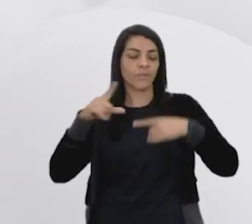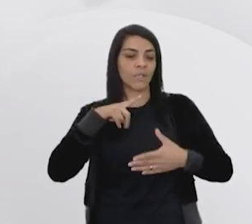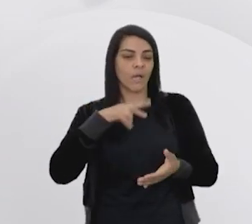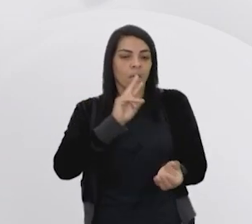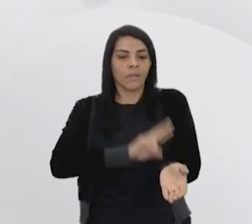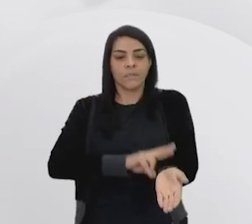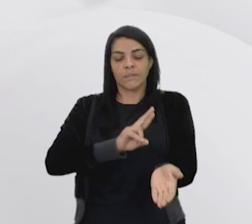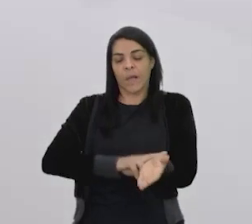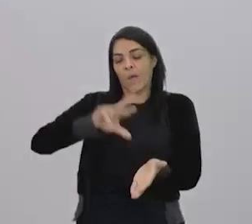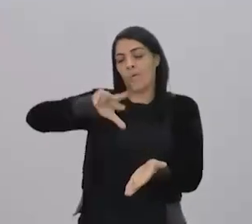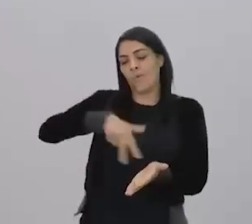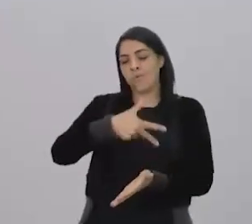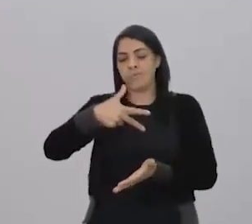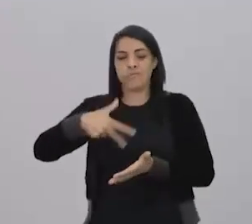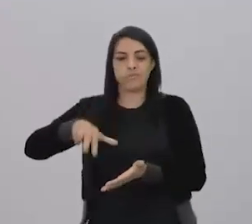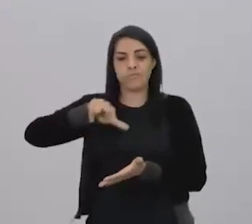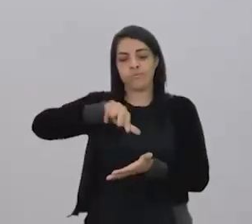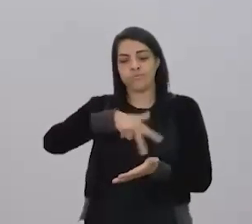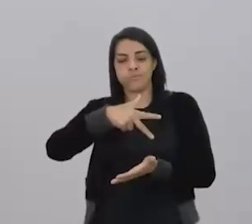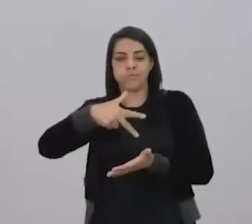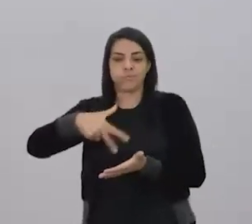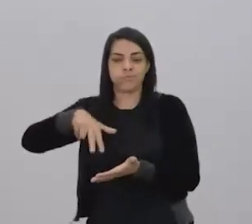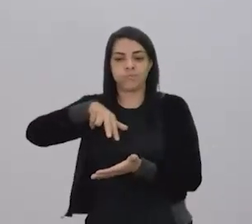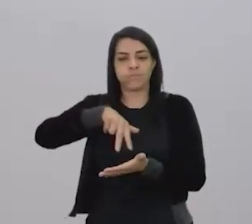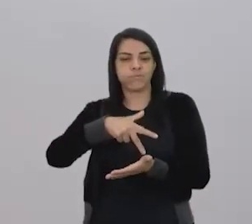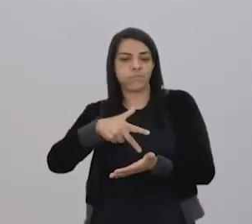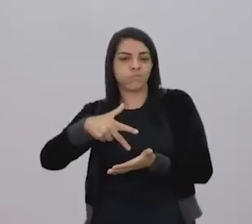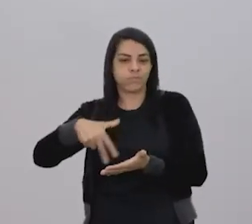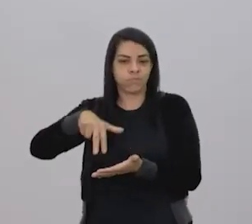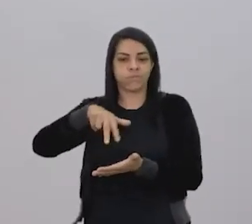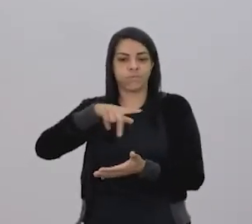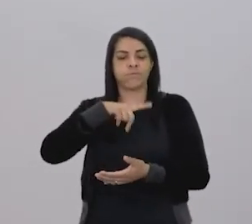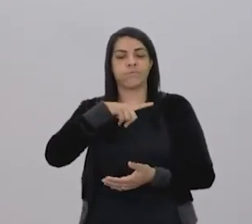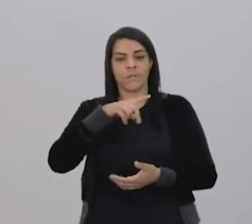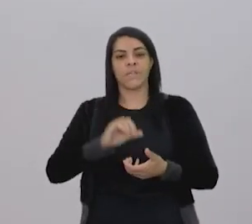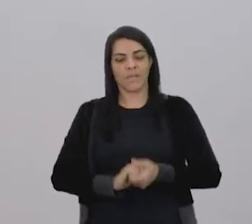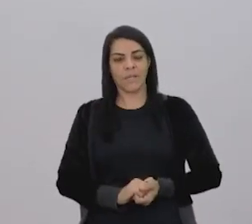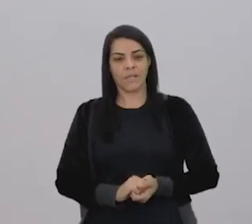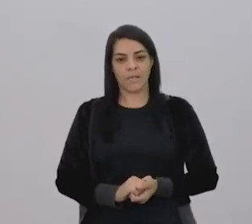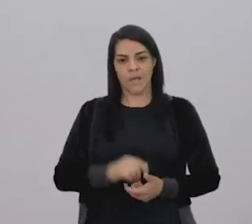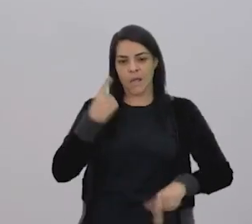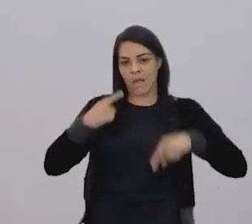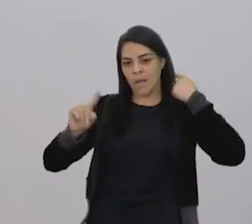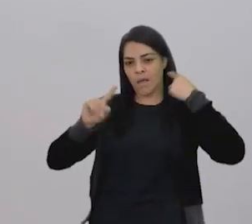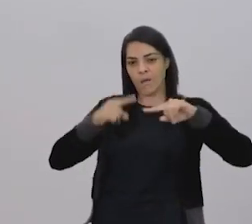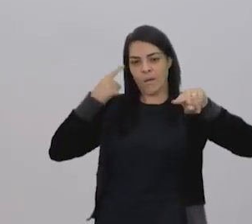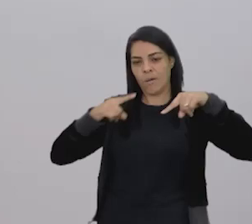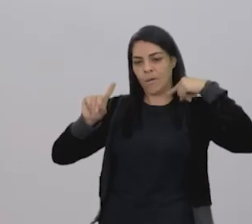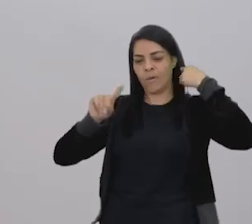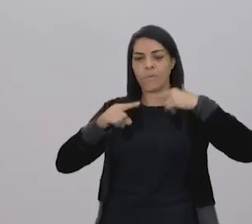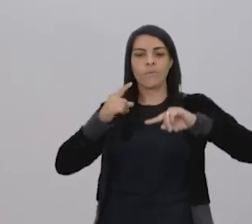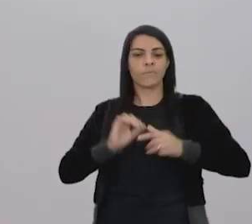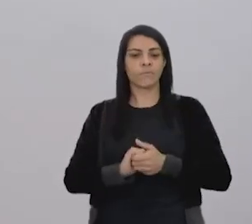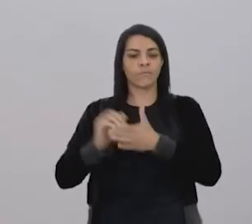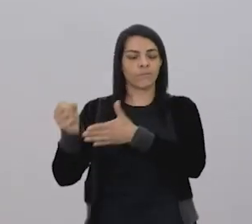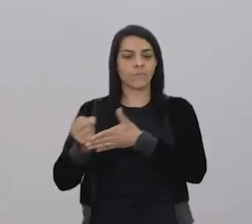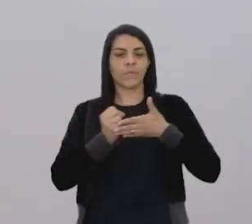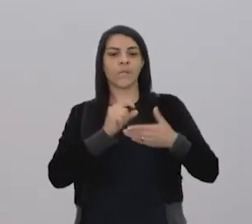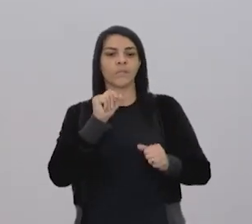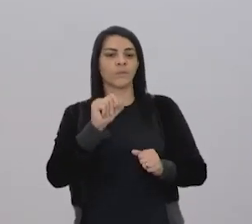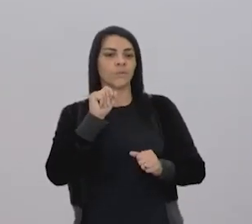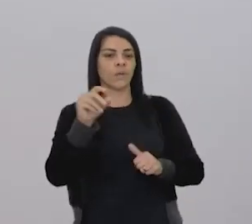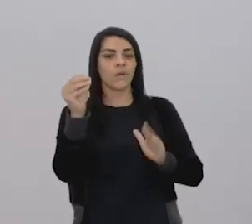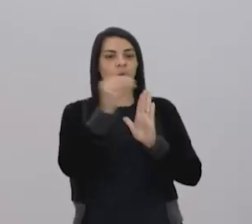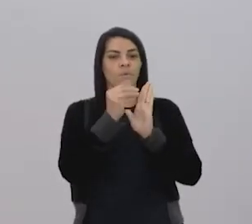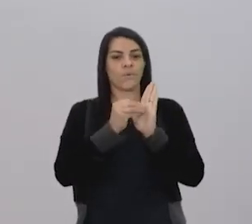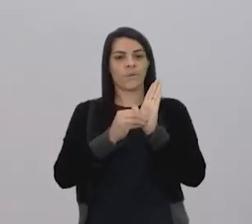um tchan de remeleixo, sabe? Aquela música bastante quebrada, e tudo isso traz um elemento